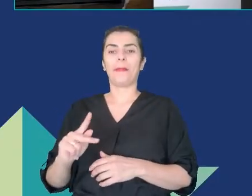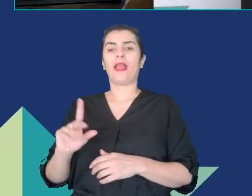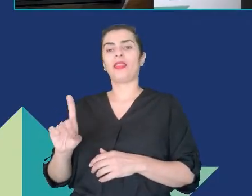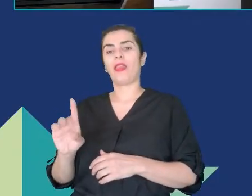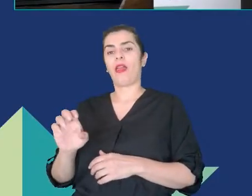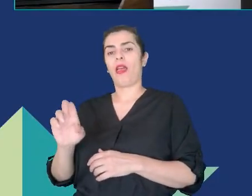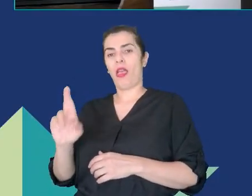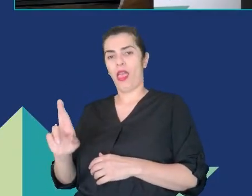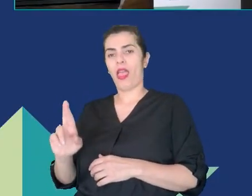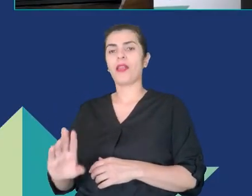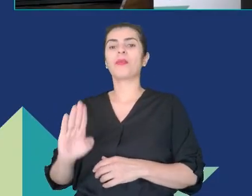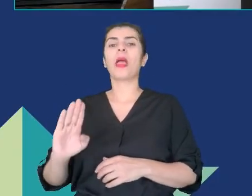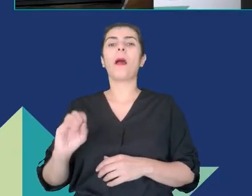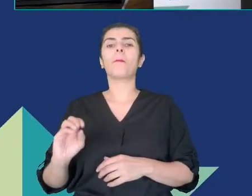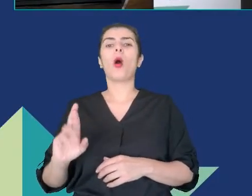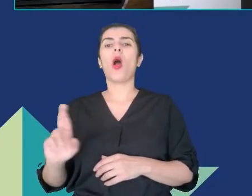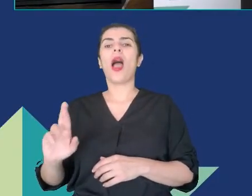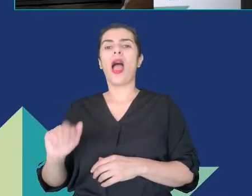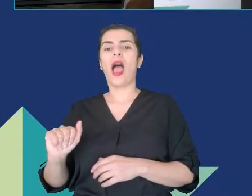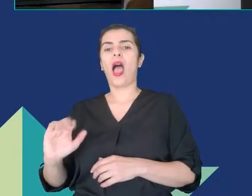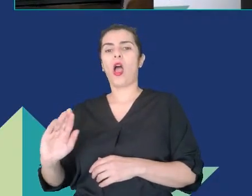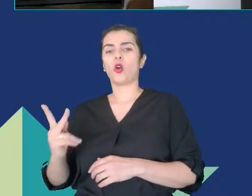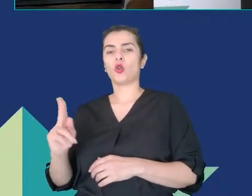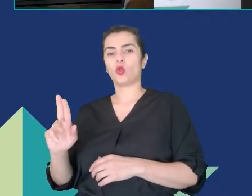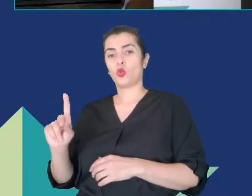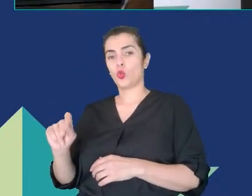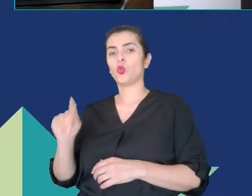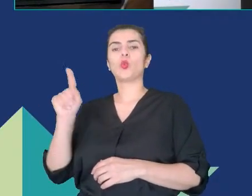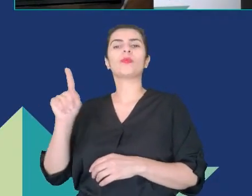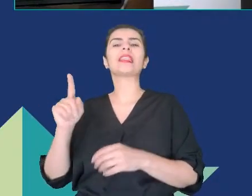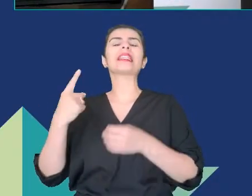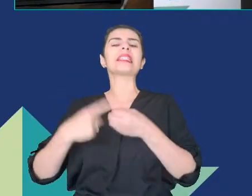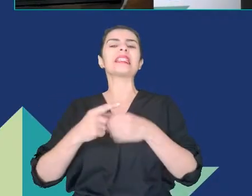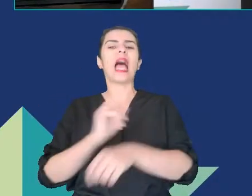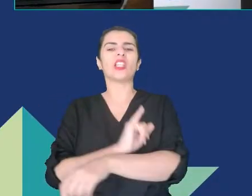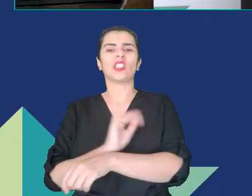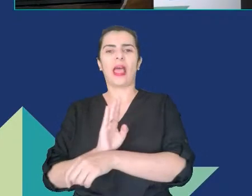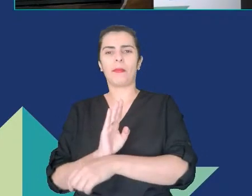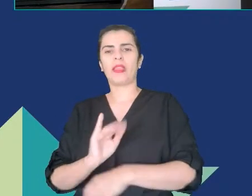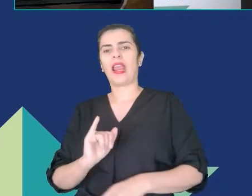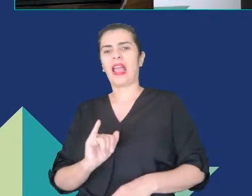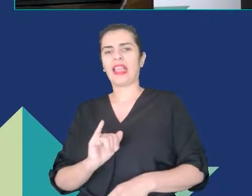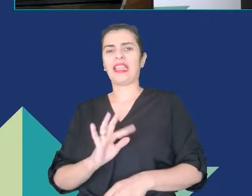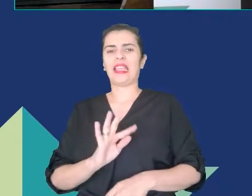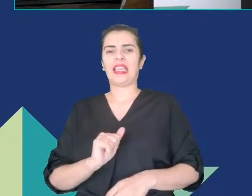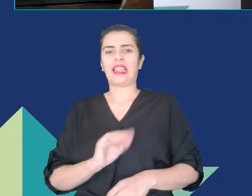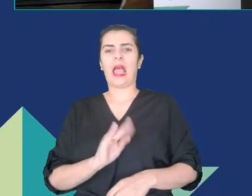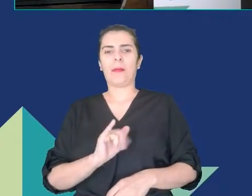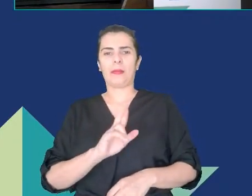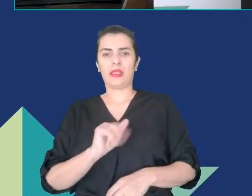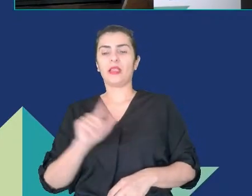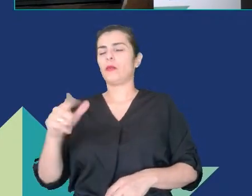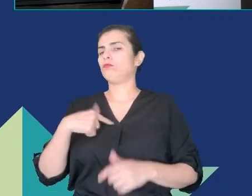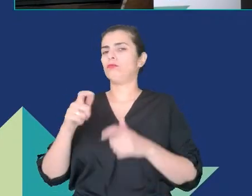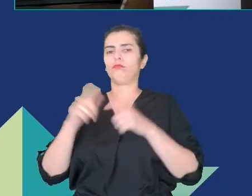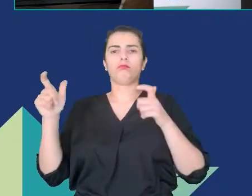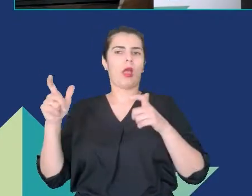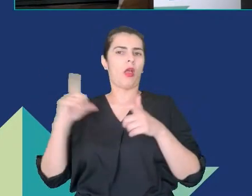em Itabira, é uma das maiores operações que a gente tem hoje. Aqui toda essa